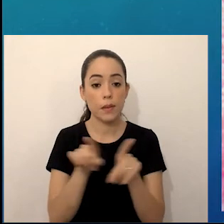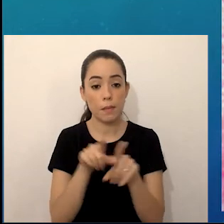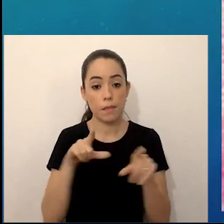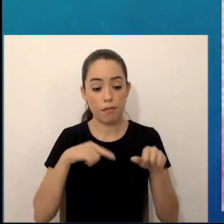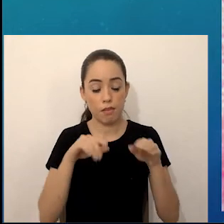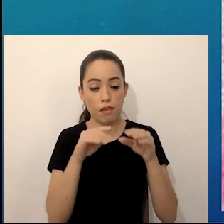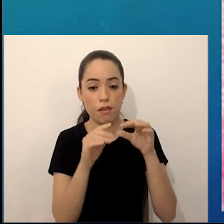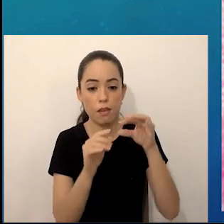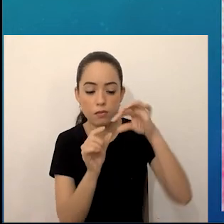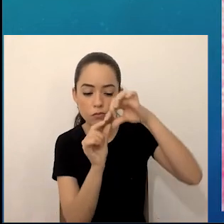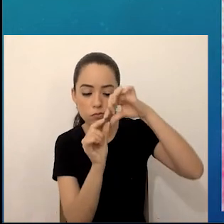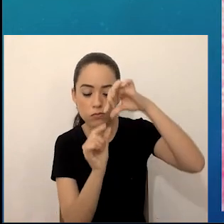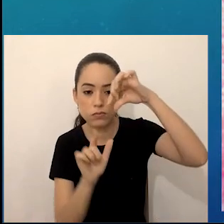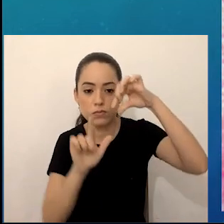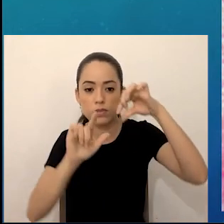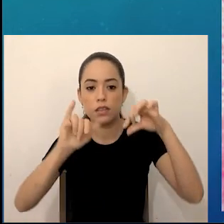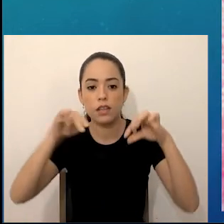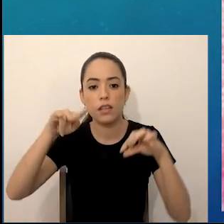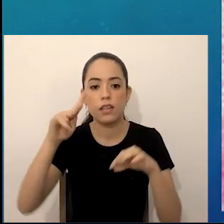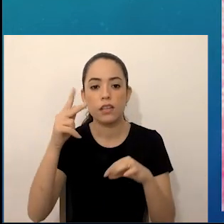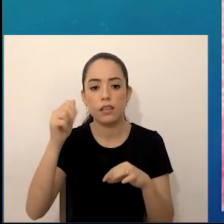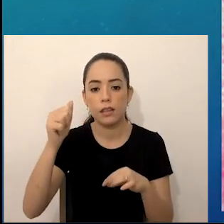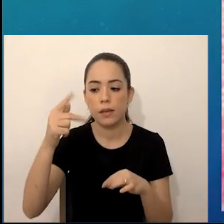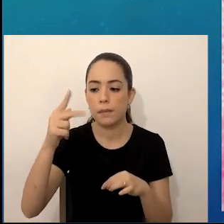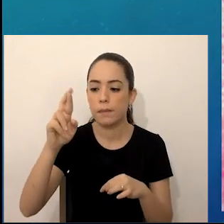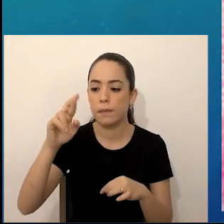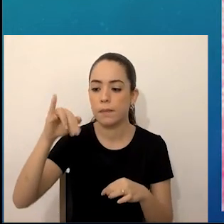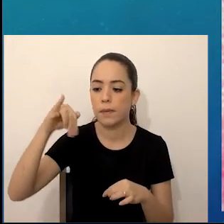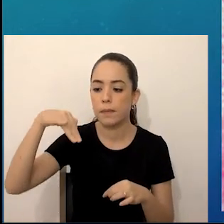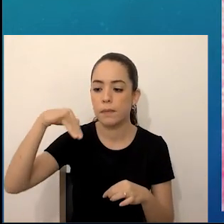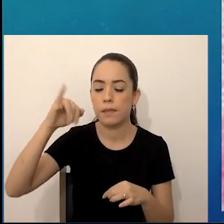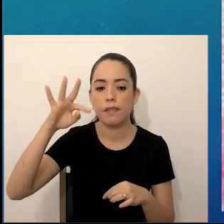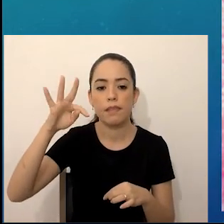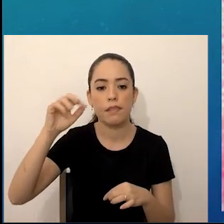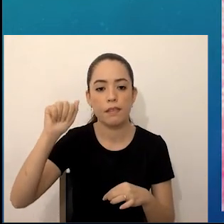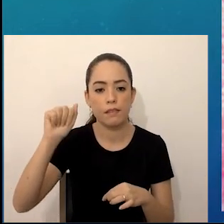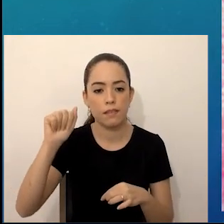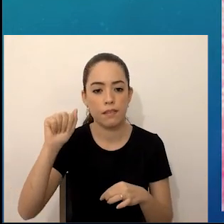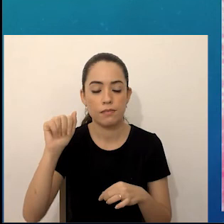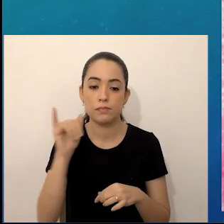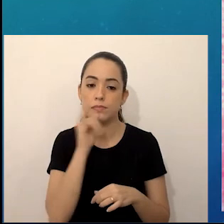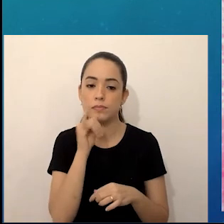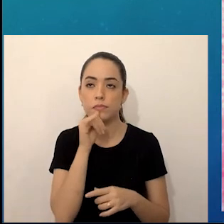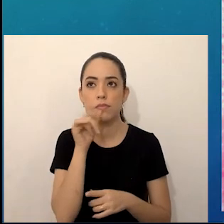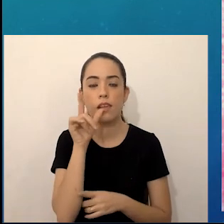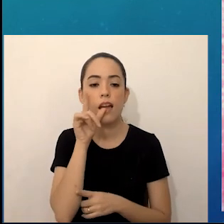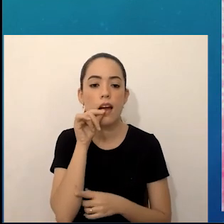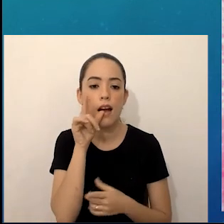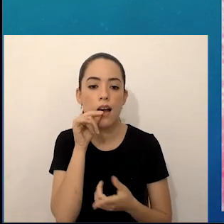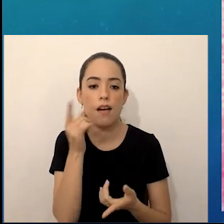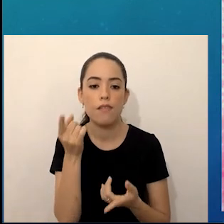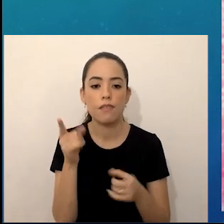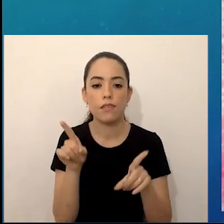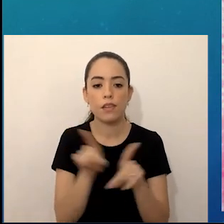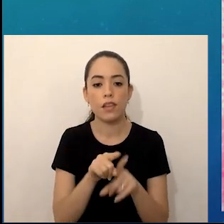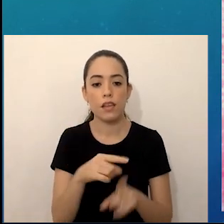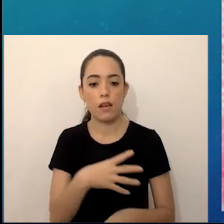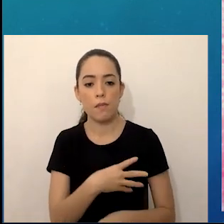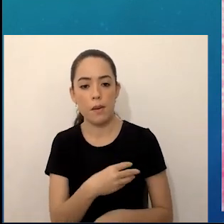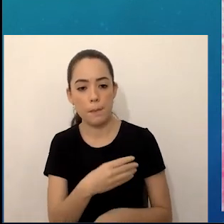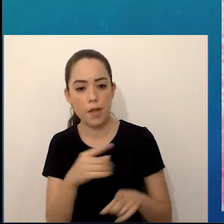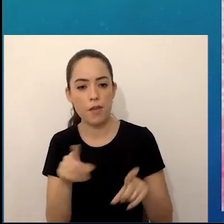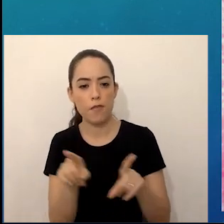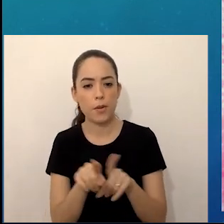O desenvolvimento da linha primitiva é o evento principal durante a gastrulação de